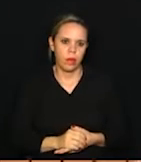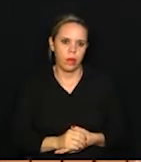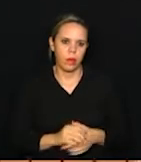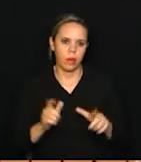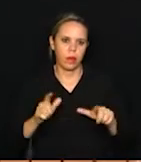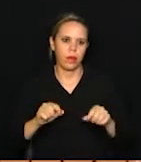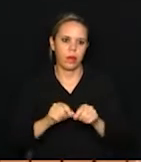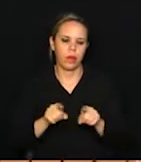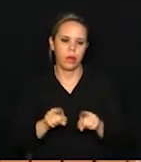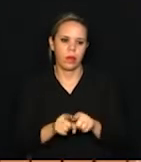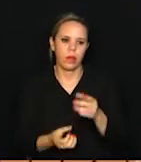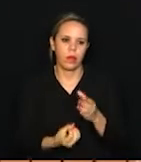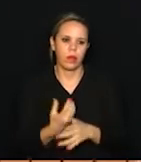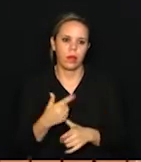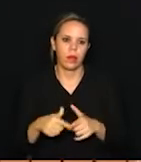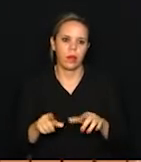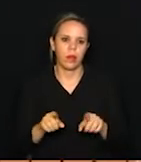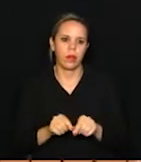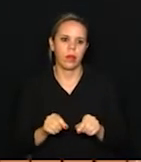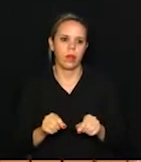e isso também é um fator